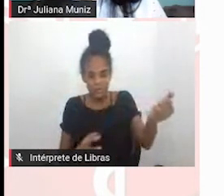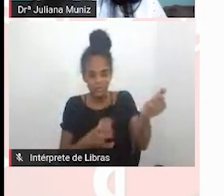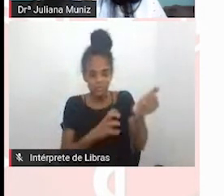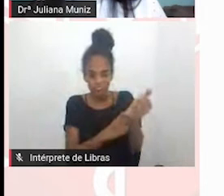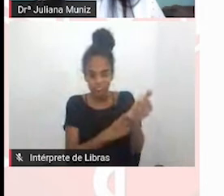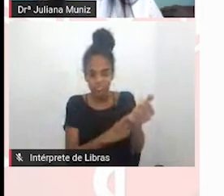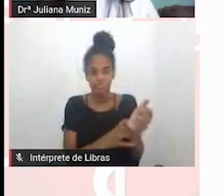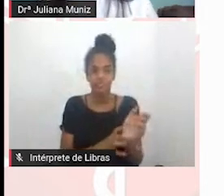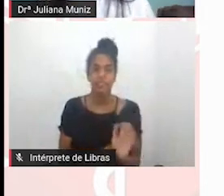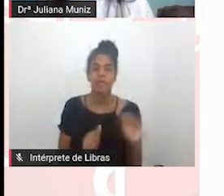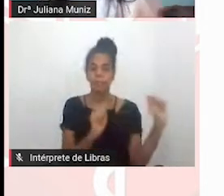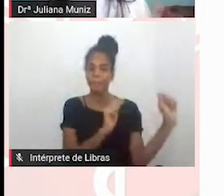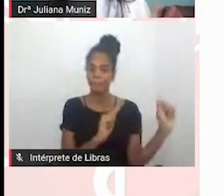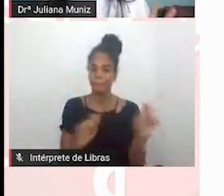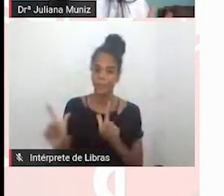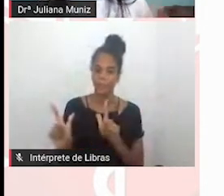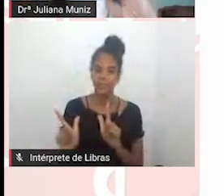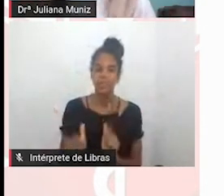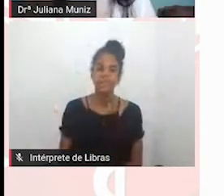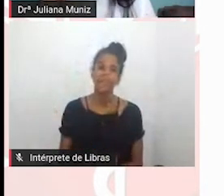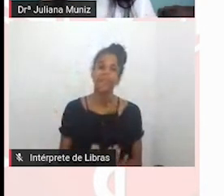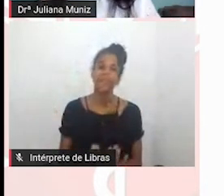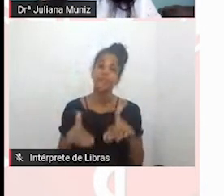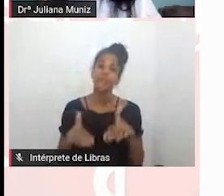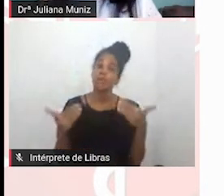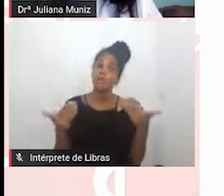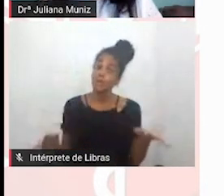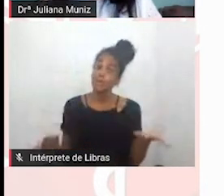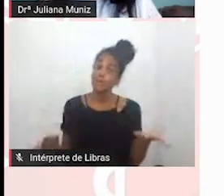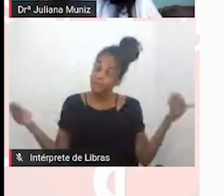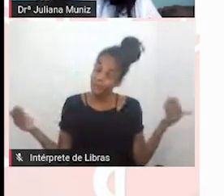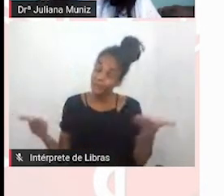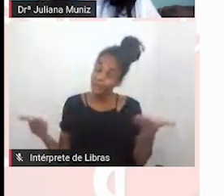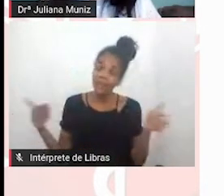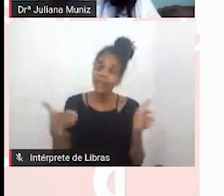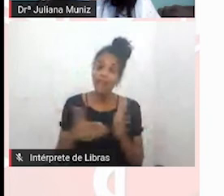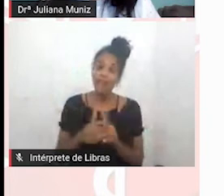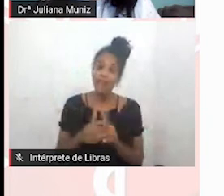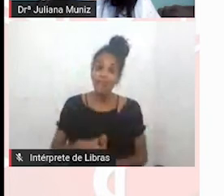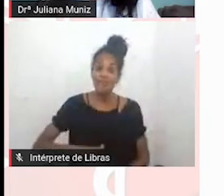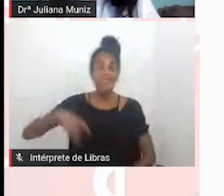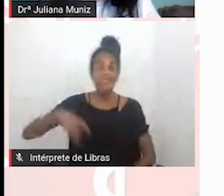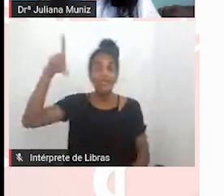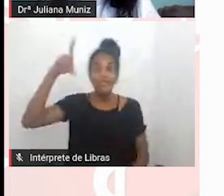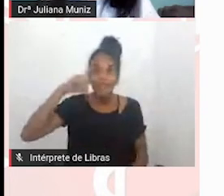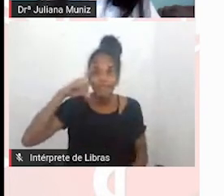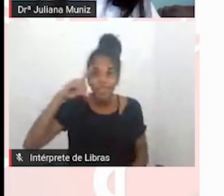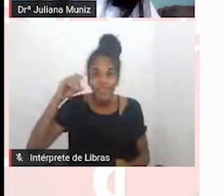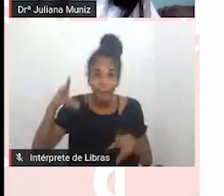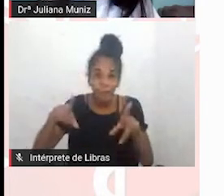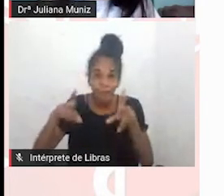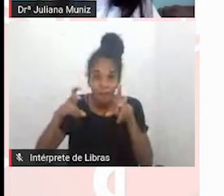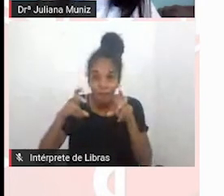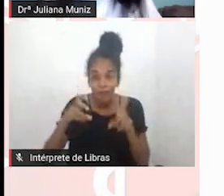Então, até que, enfim, um dia viram uma droga que se mostrou realmente eficaz, que